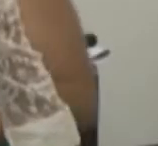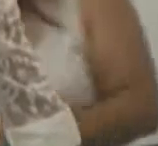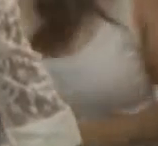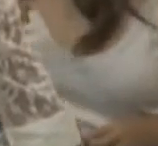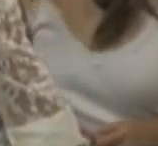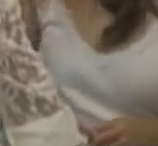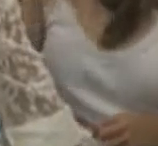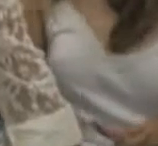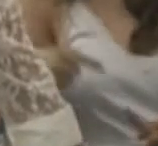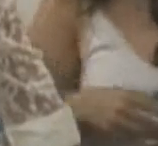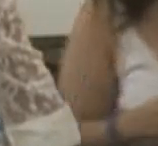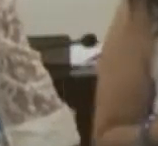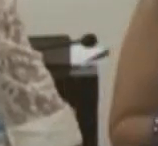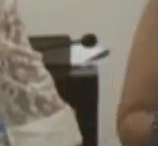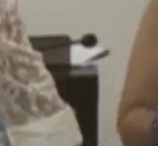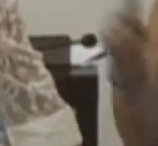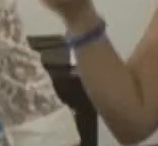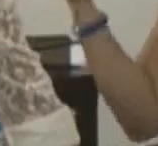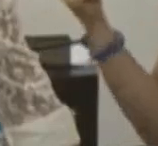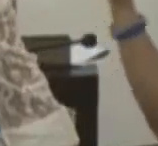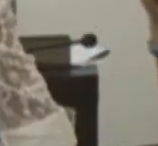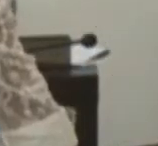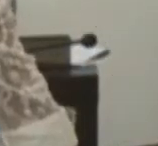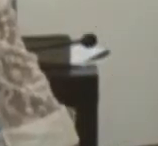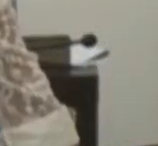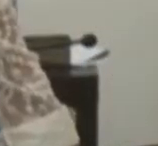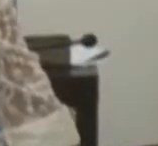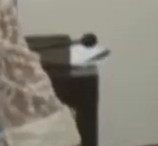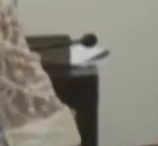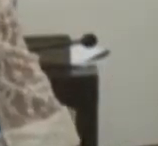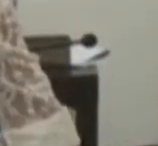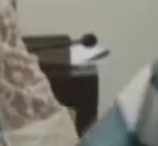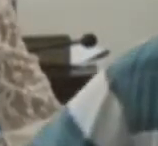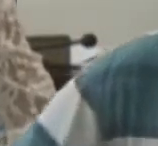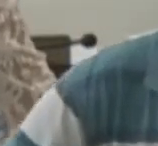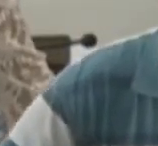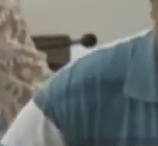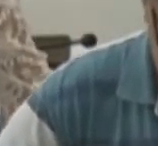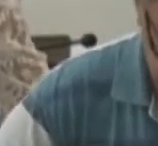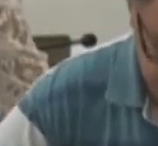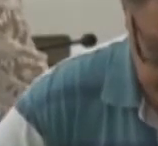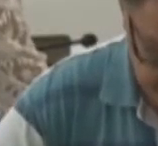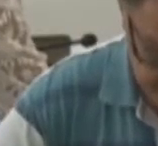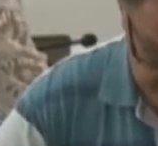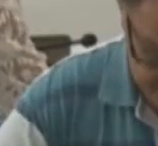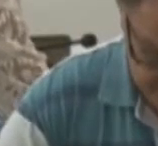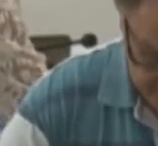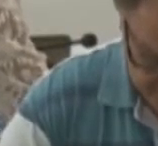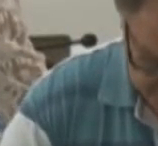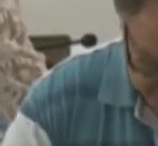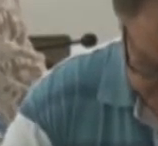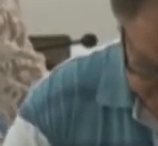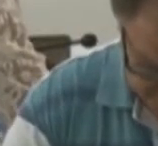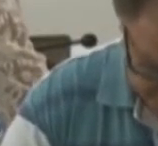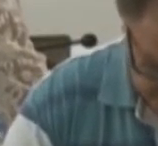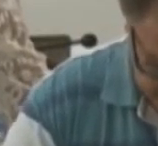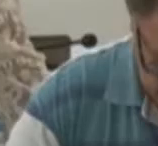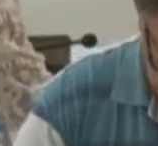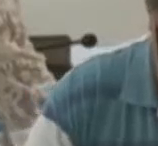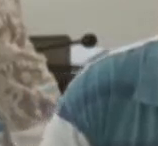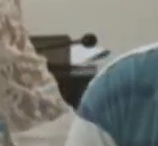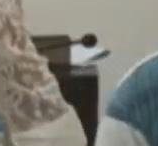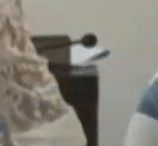do programa solidário, e gostaria de dizer a todos aqui que foi aceito a ideia de que